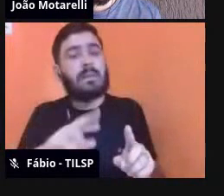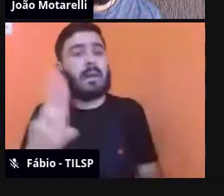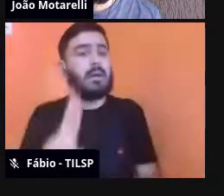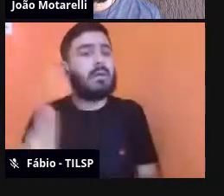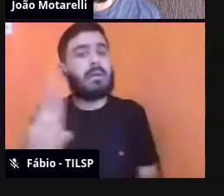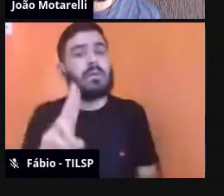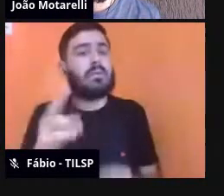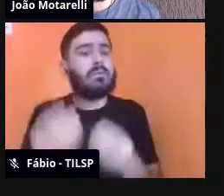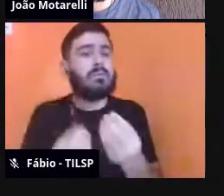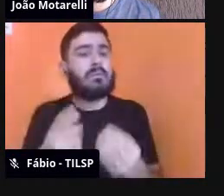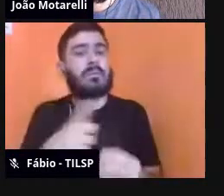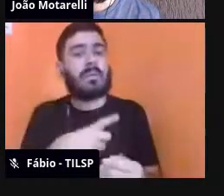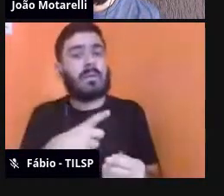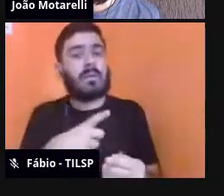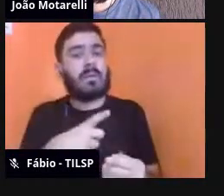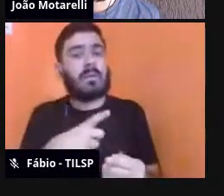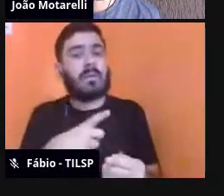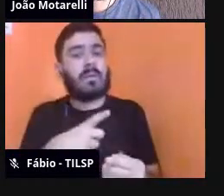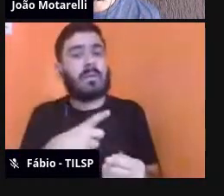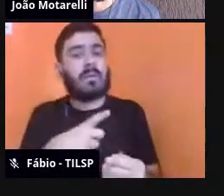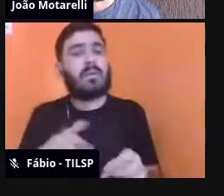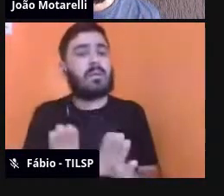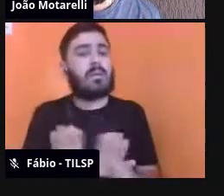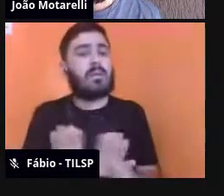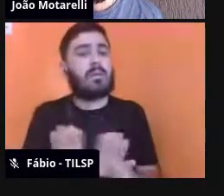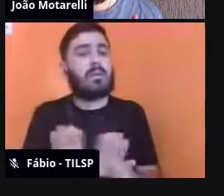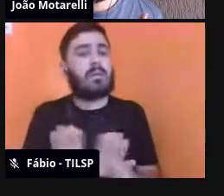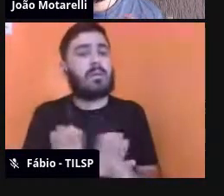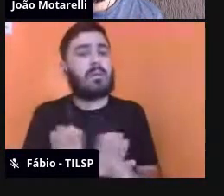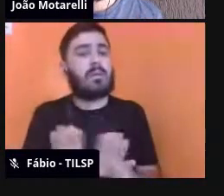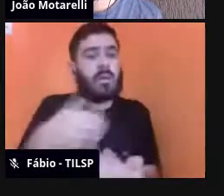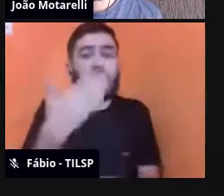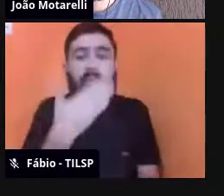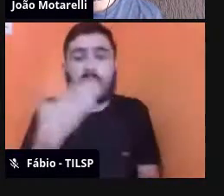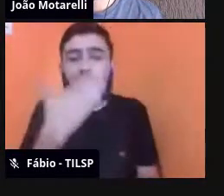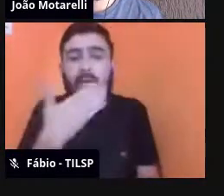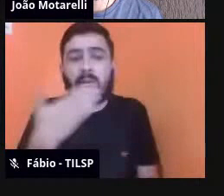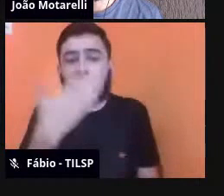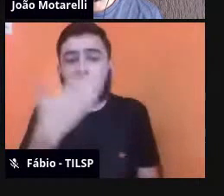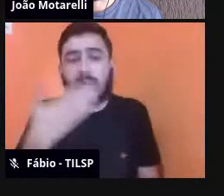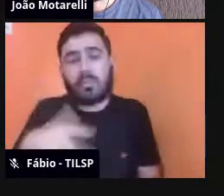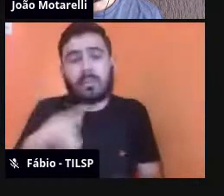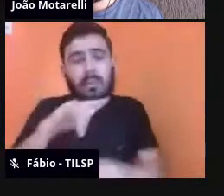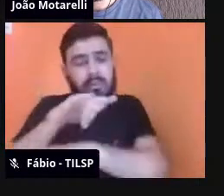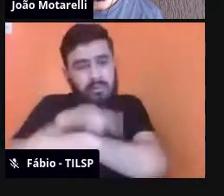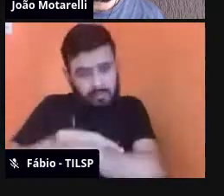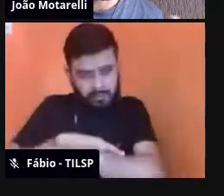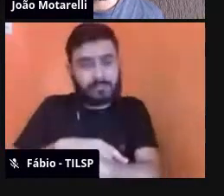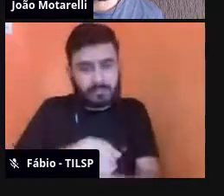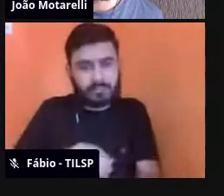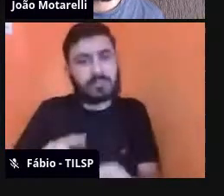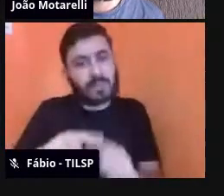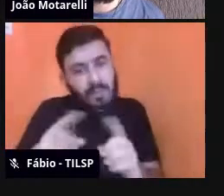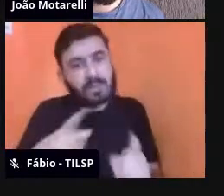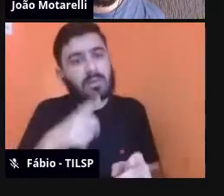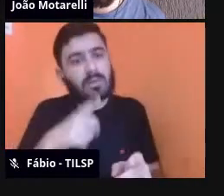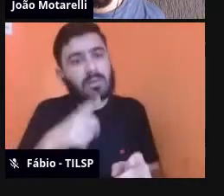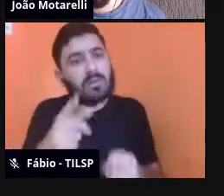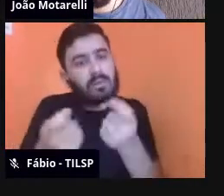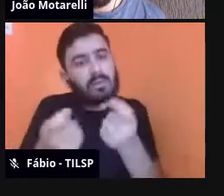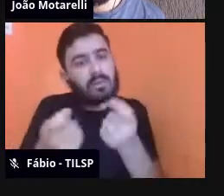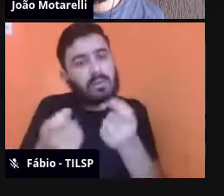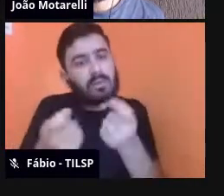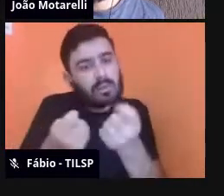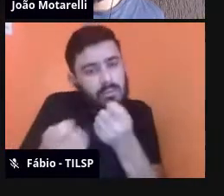excreção de glicose pela urina, a glicosúria, e assim ele consegue regular o peso. E a ortorexia nervosa,